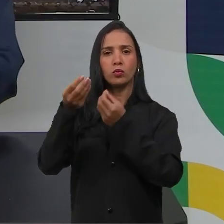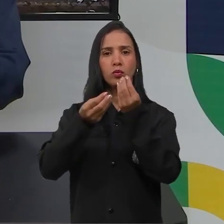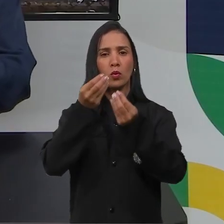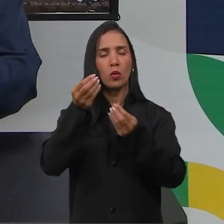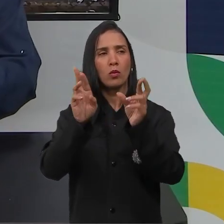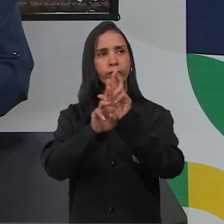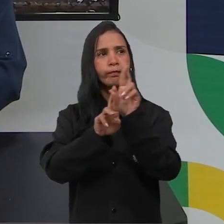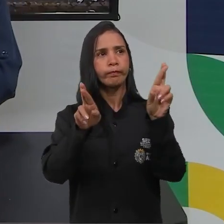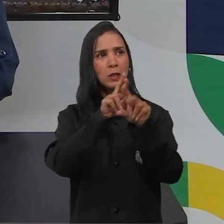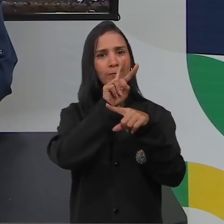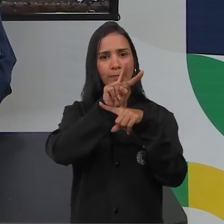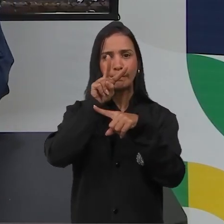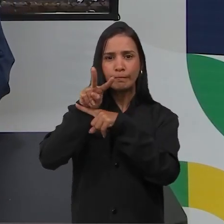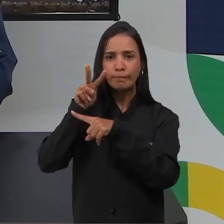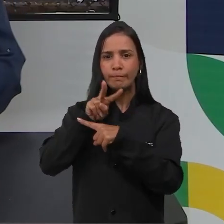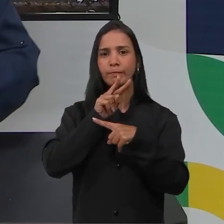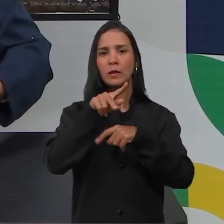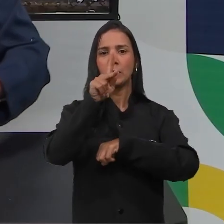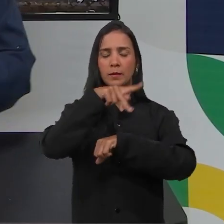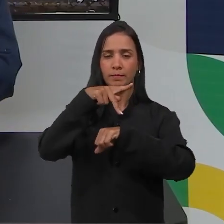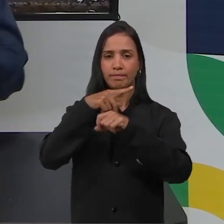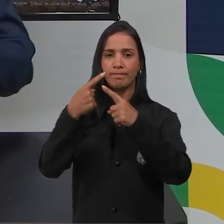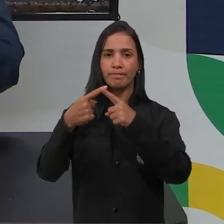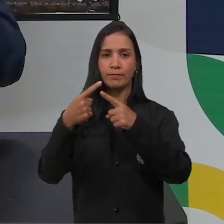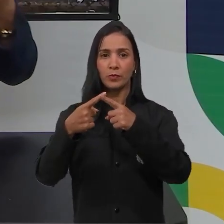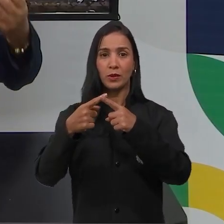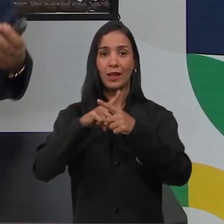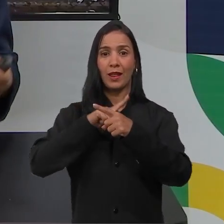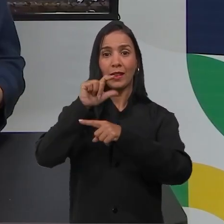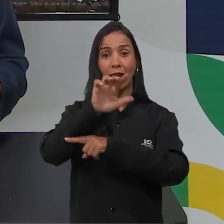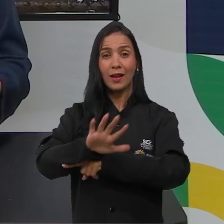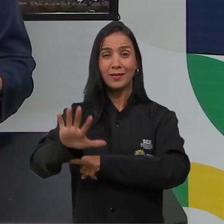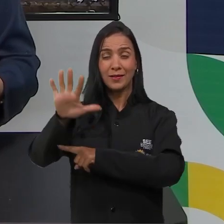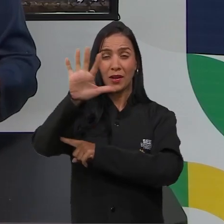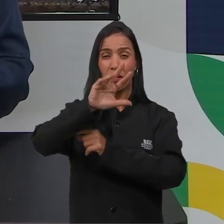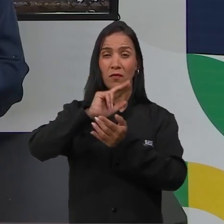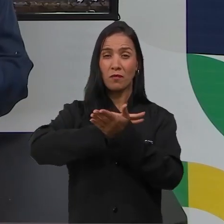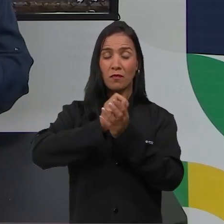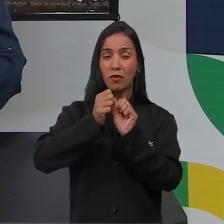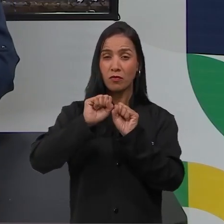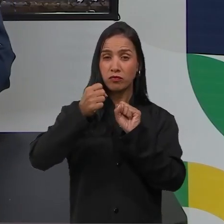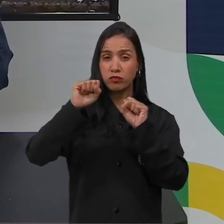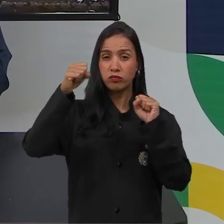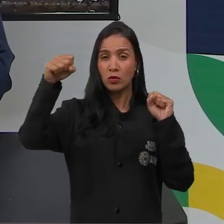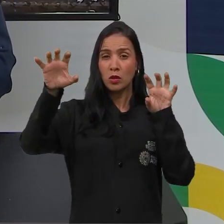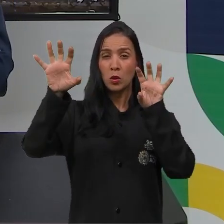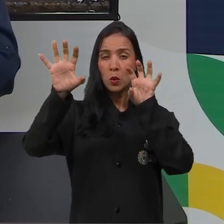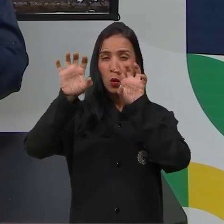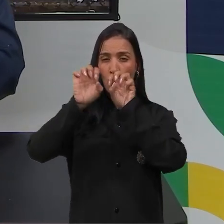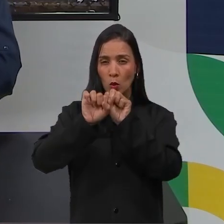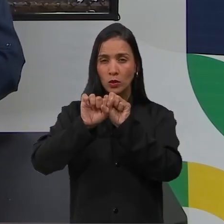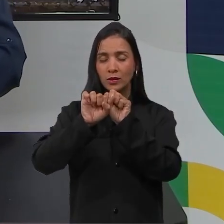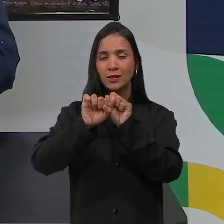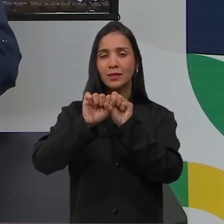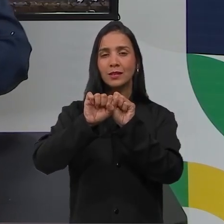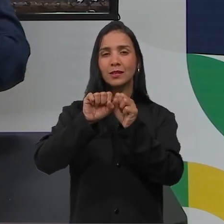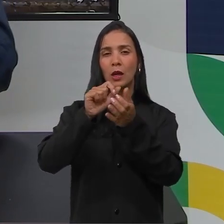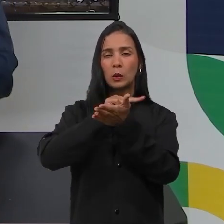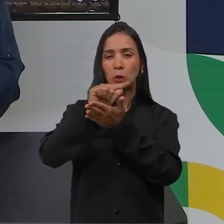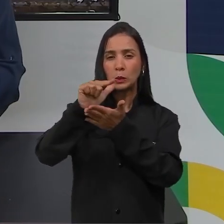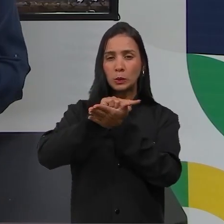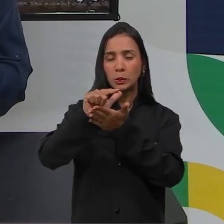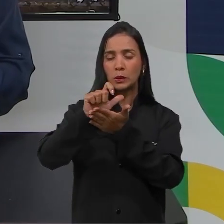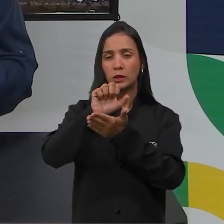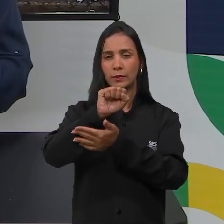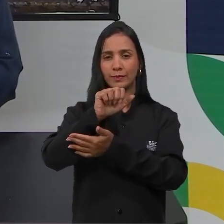quando a gente fala de crescimento econômico. A região tem um vasto deserto. Então, vencer isso é algo